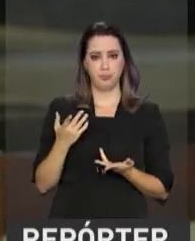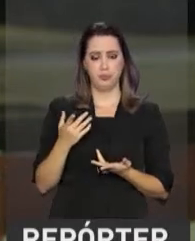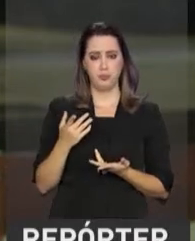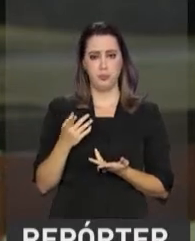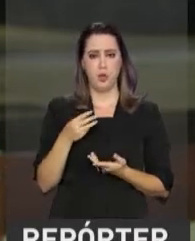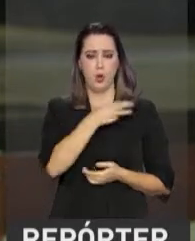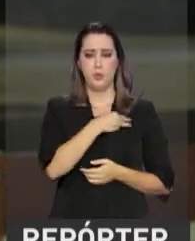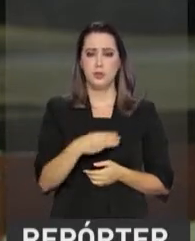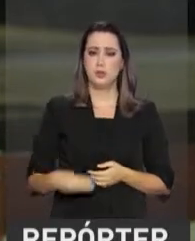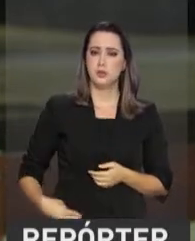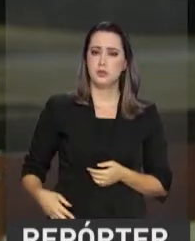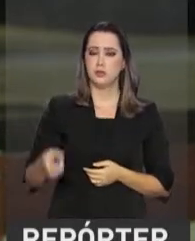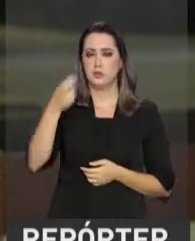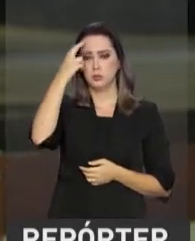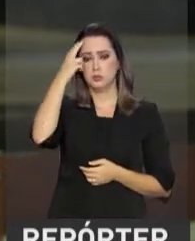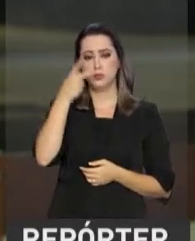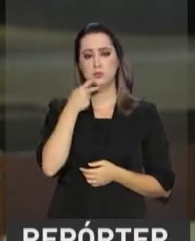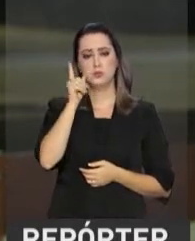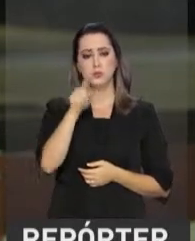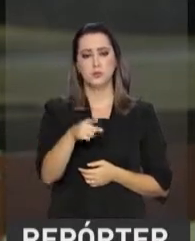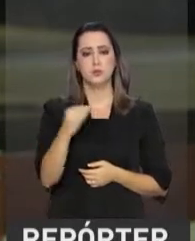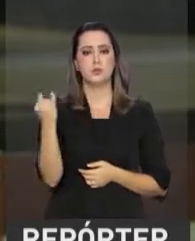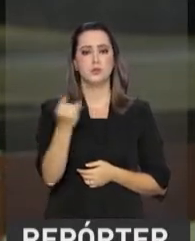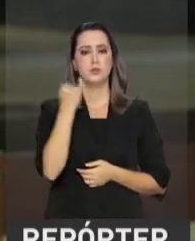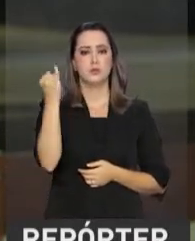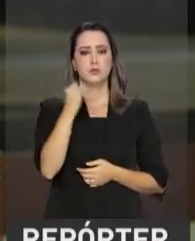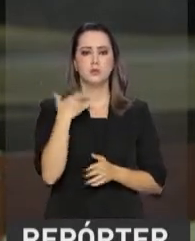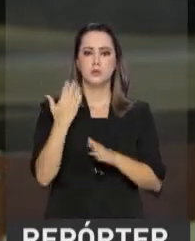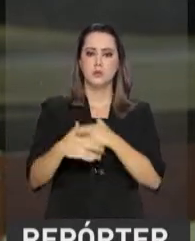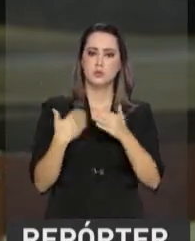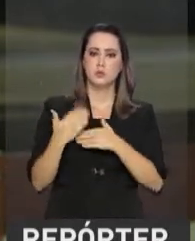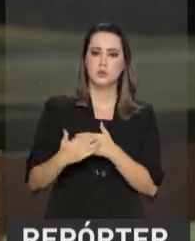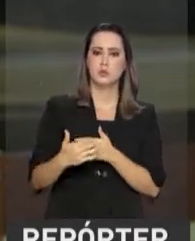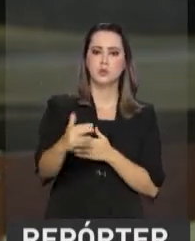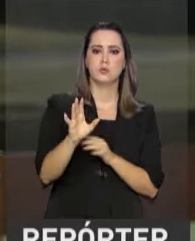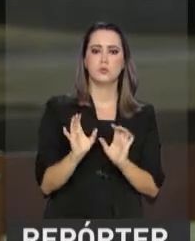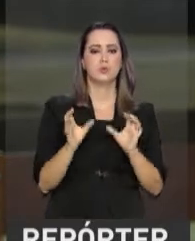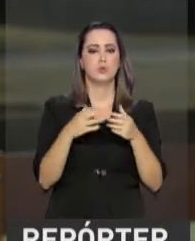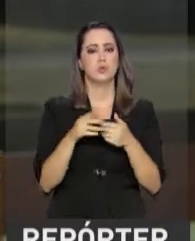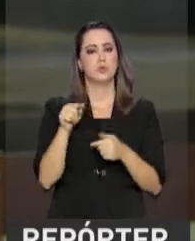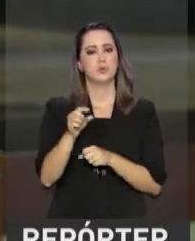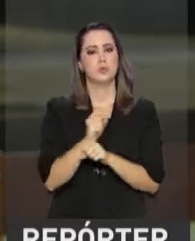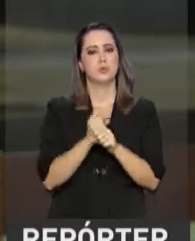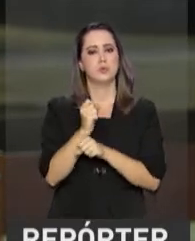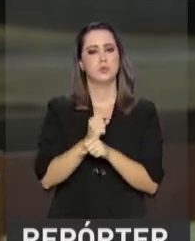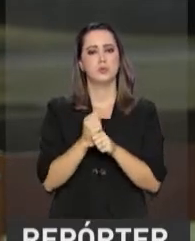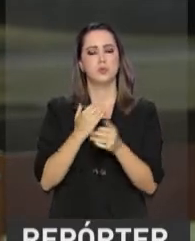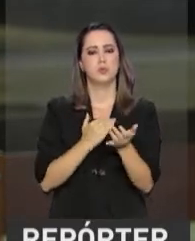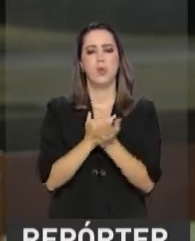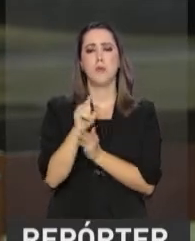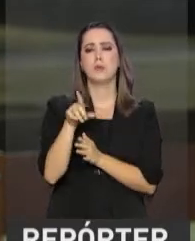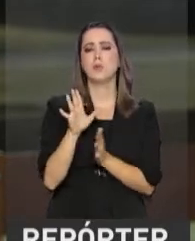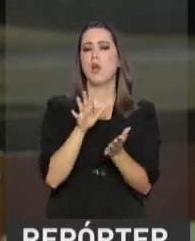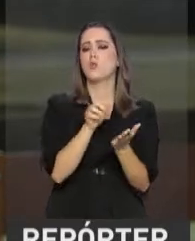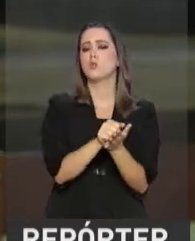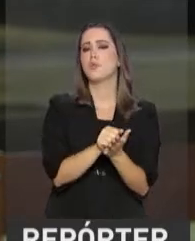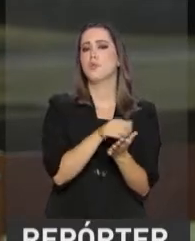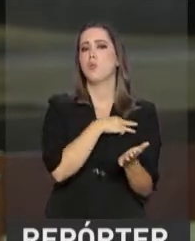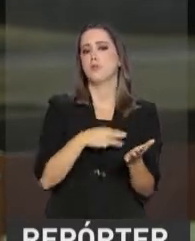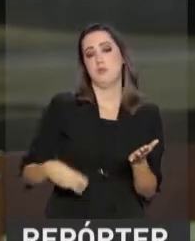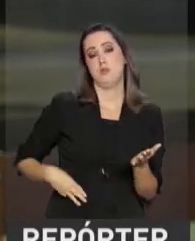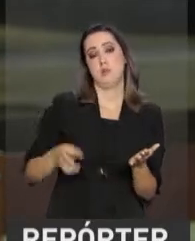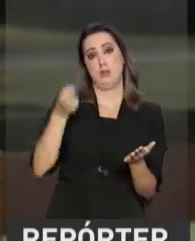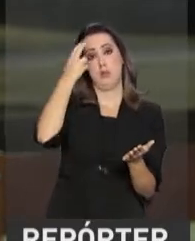ministro da Cultura, Sérgio Saleitão, ele destacou aí os avanços no setor ao longo desse ano, desde que ele assumiu a pasta do Ministério